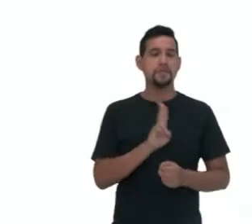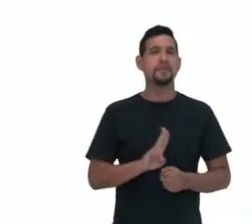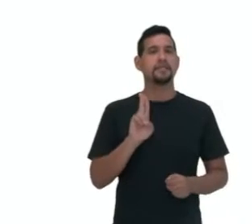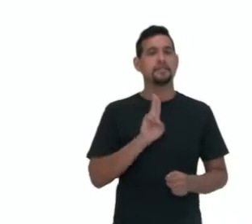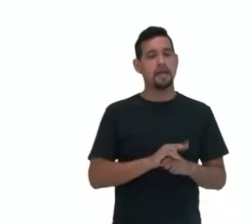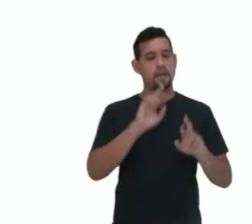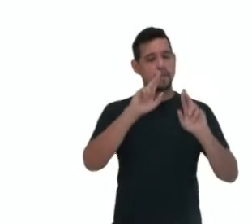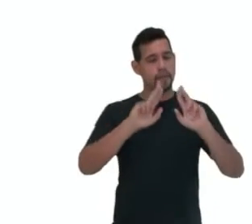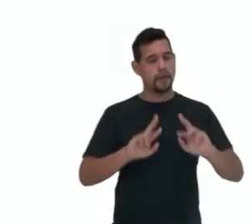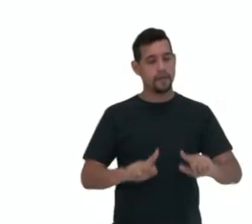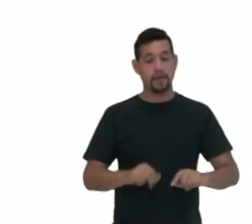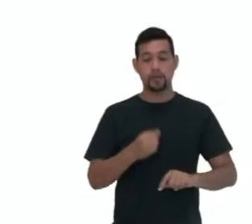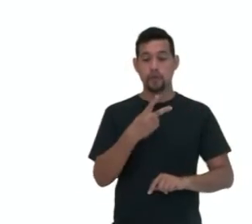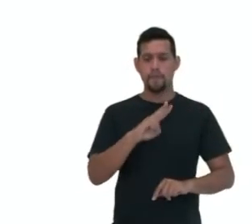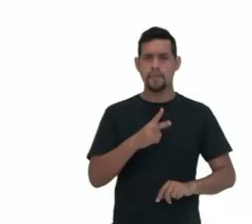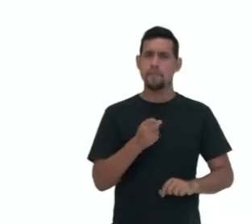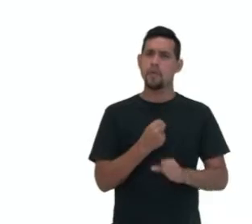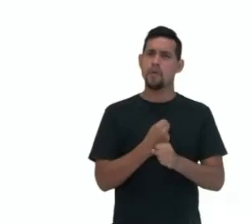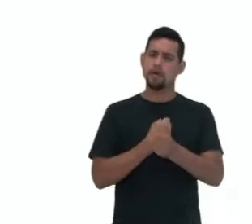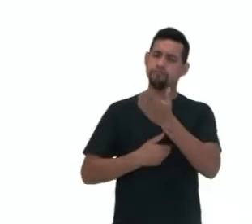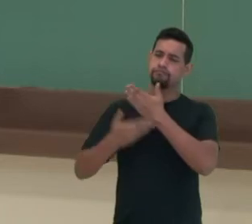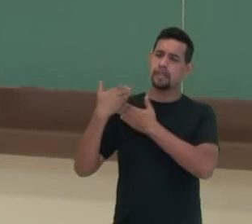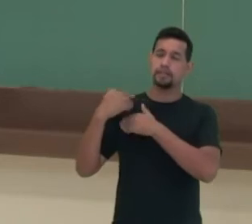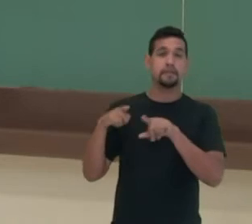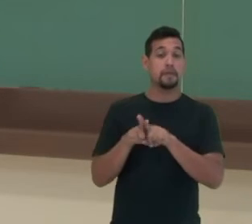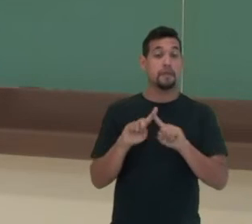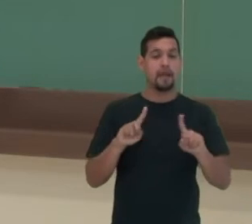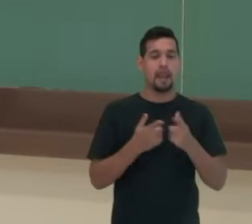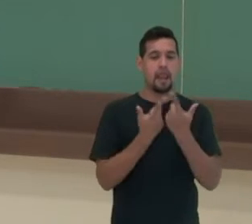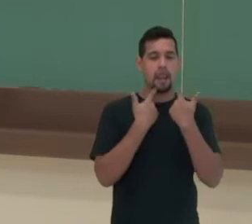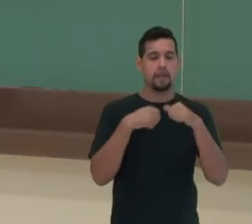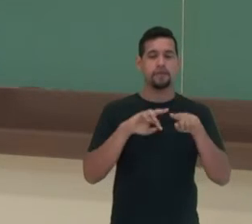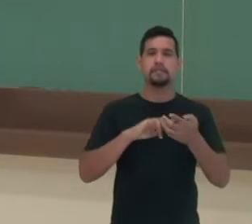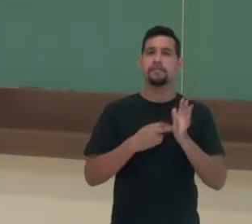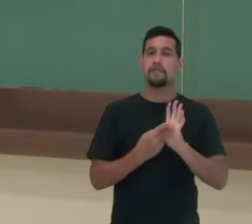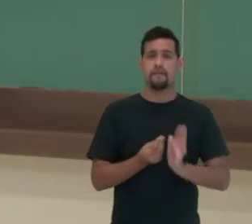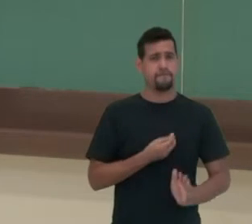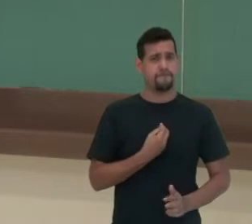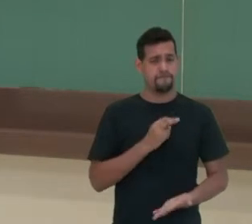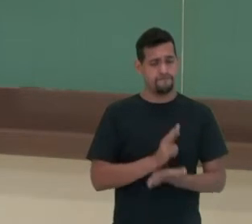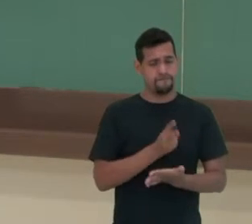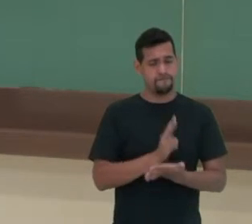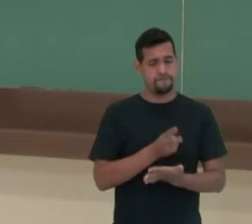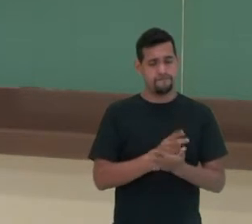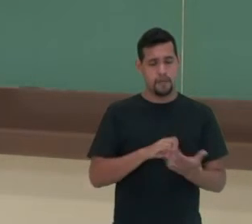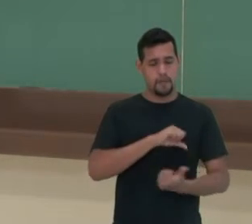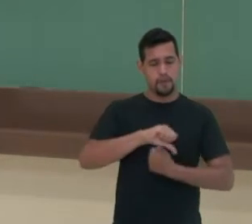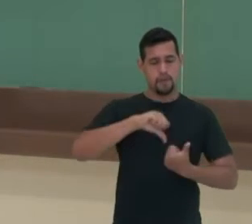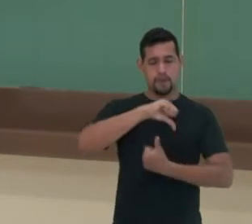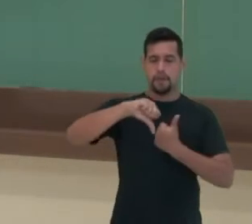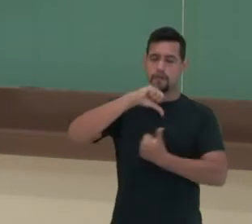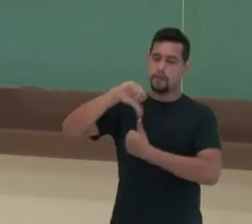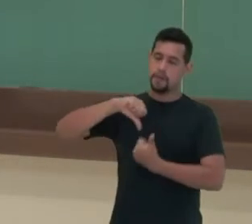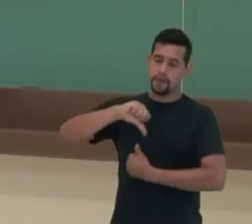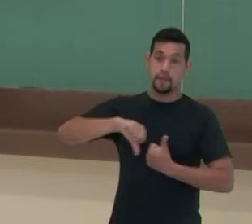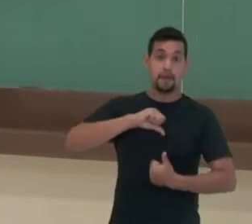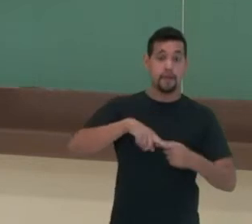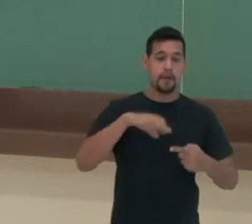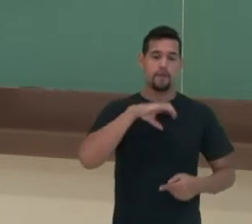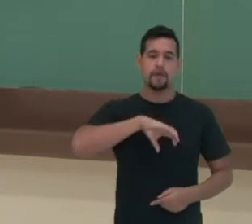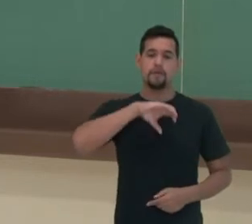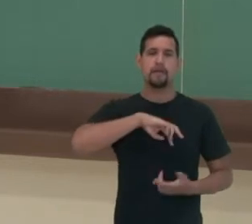eram utilizadas há mais de 2000 anos atrás. Mas a língua é um elemento vivo que está em constante transformação. E com a língua